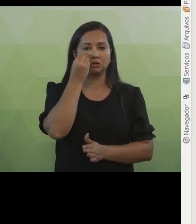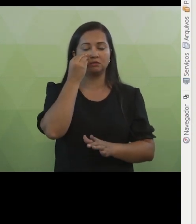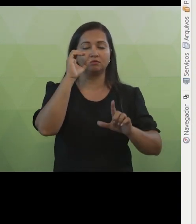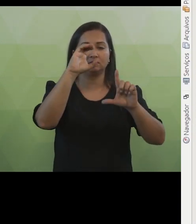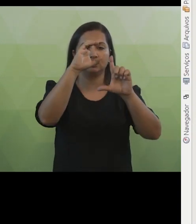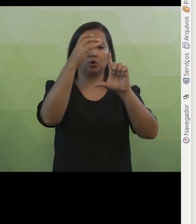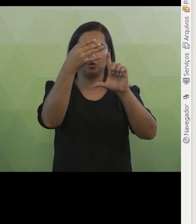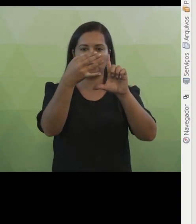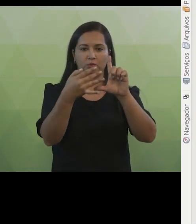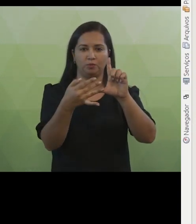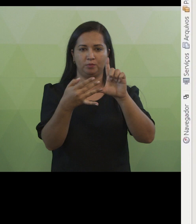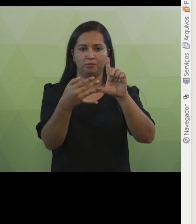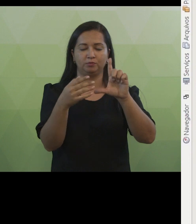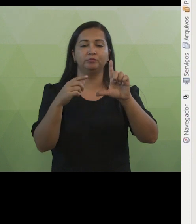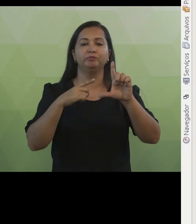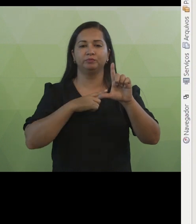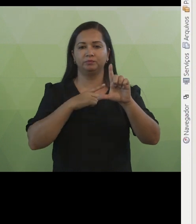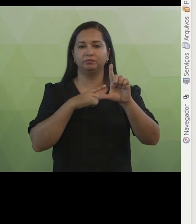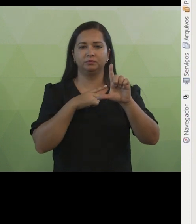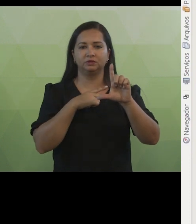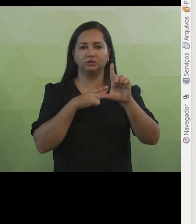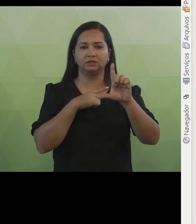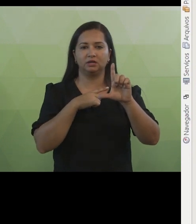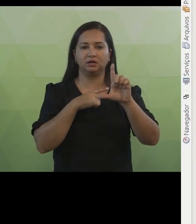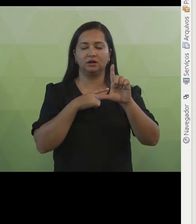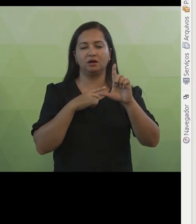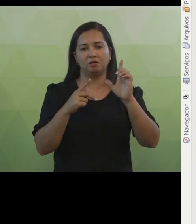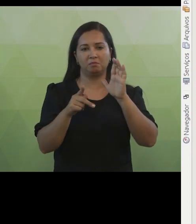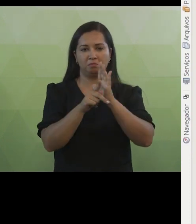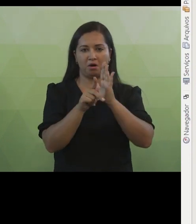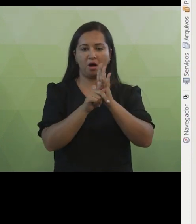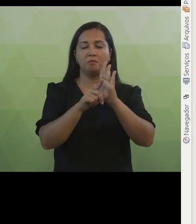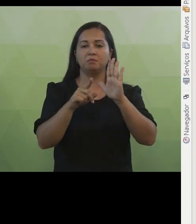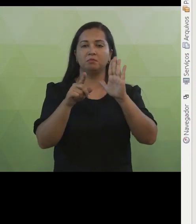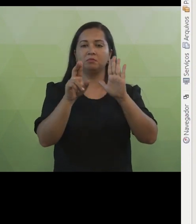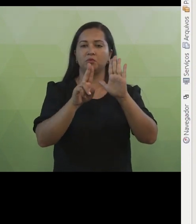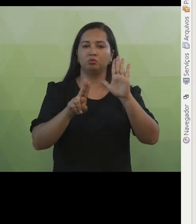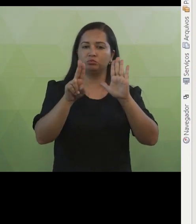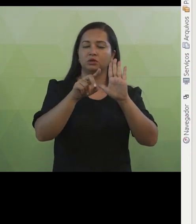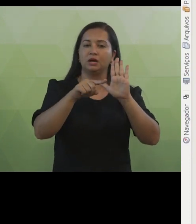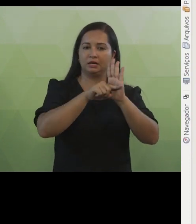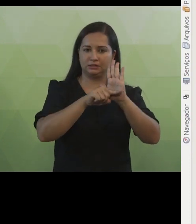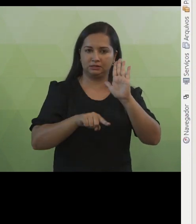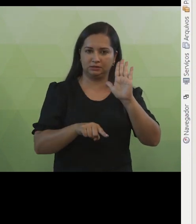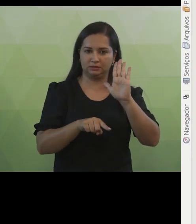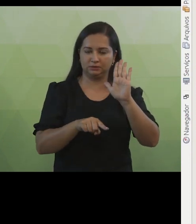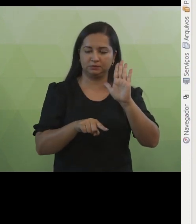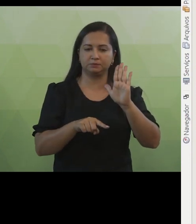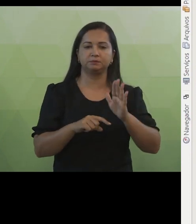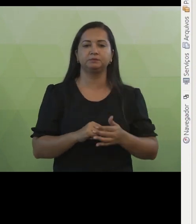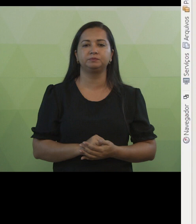código onde está propenso a ocorrer a exceção.